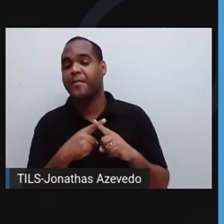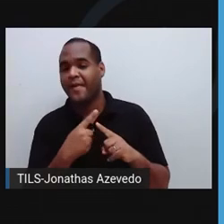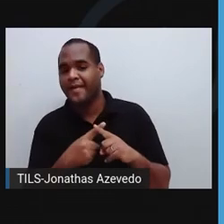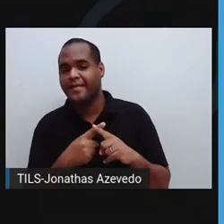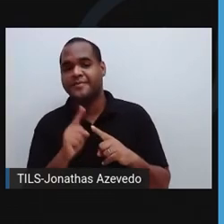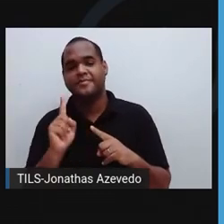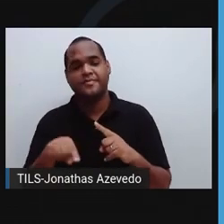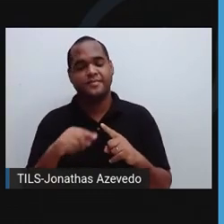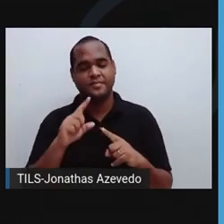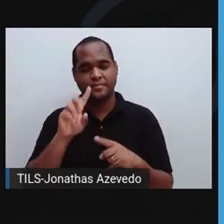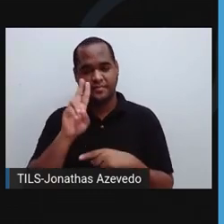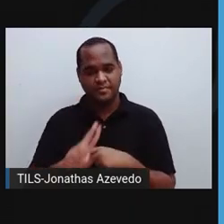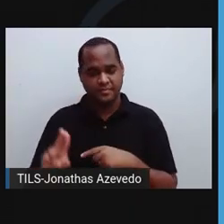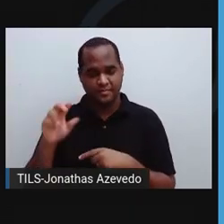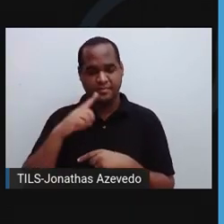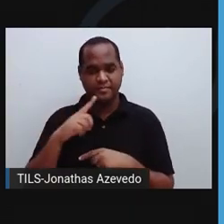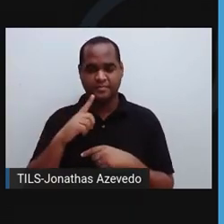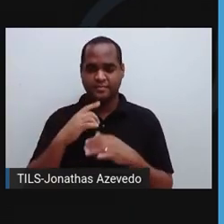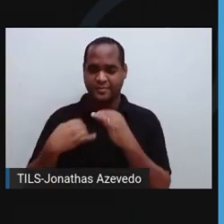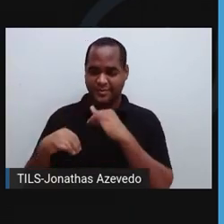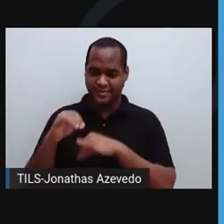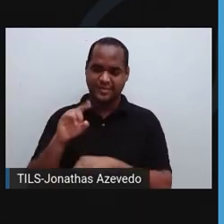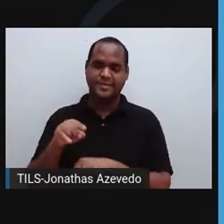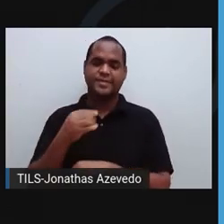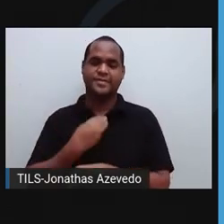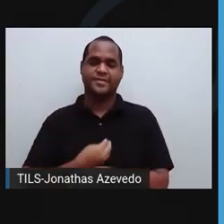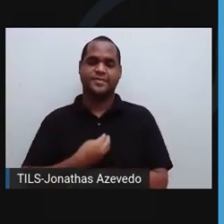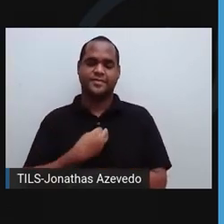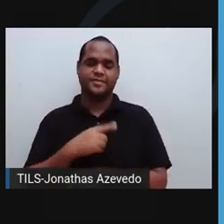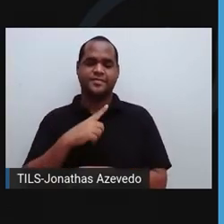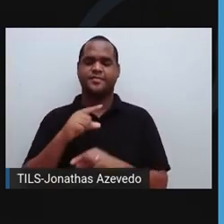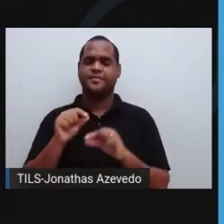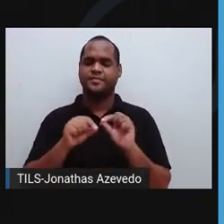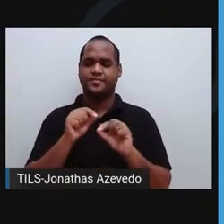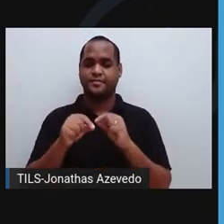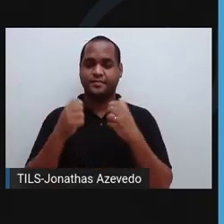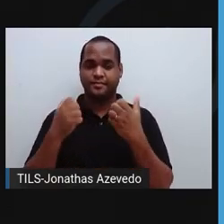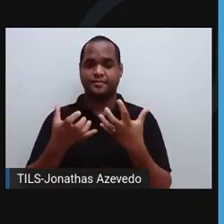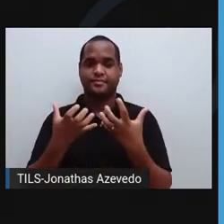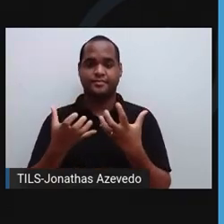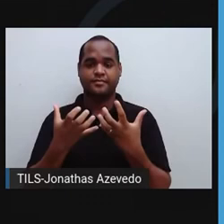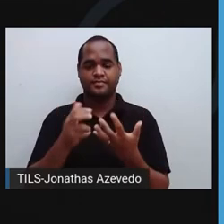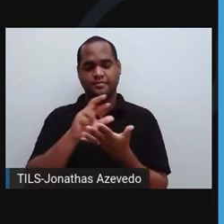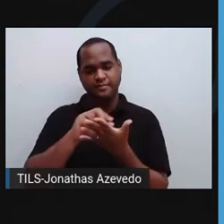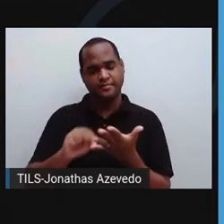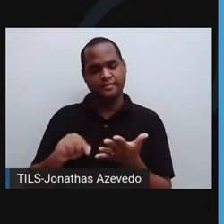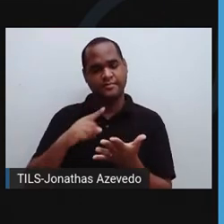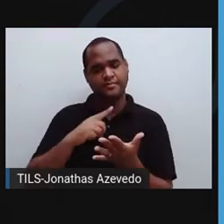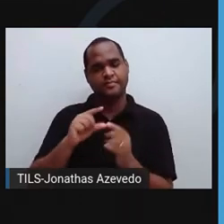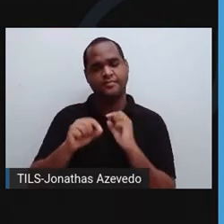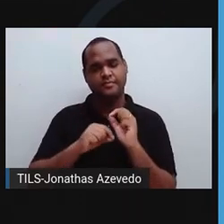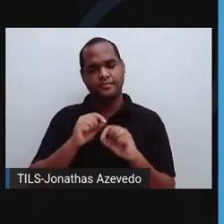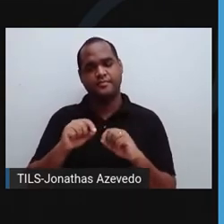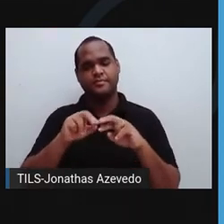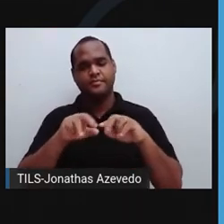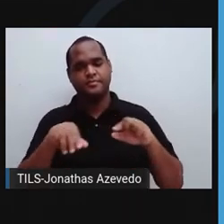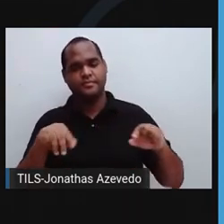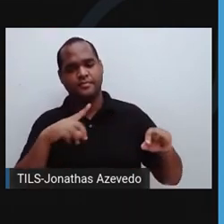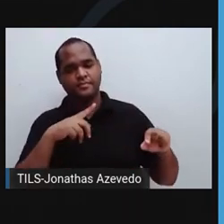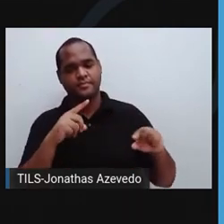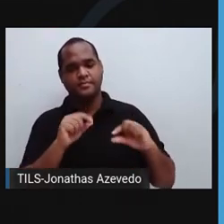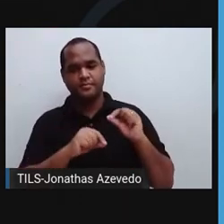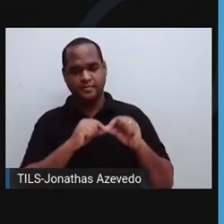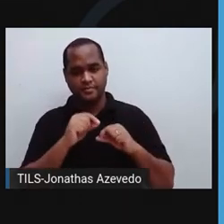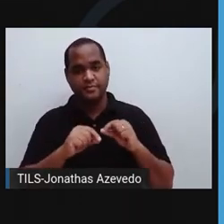ele usa energia para viver também. Então, é o alimento de um frango. Eu pego toda a energia do frango? Não. O frango usou boa parte dessa energia